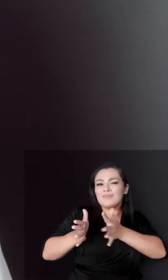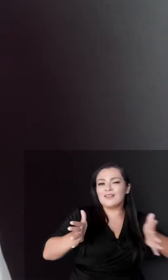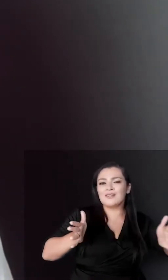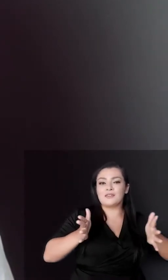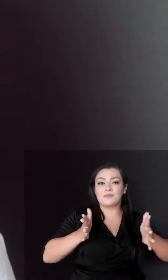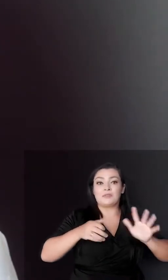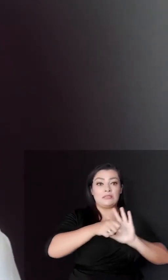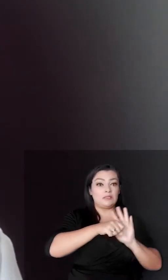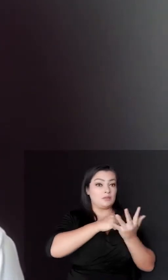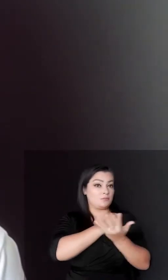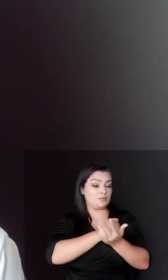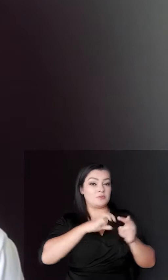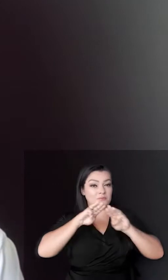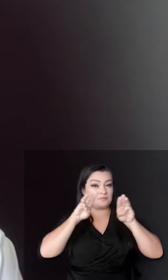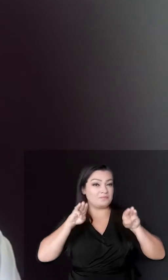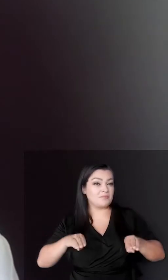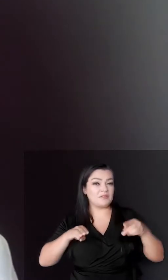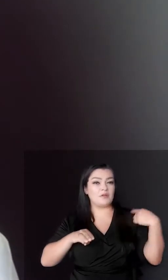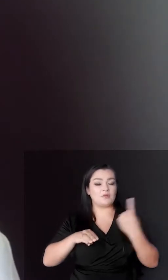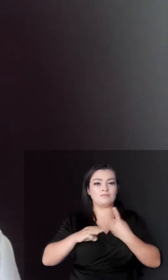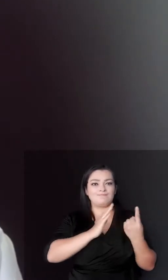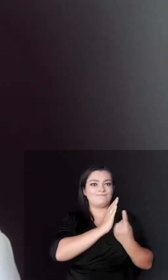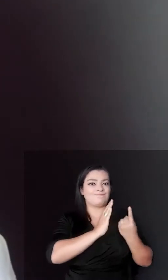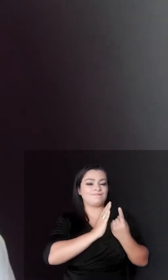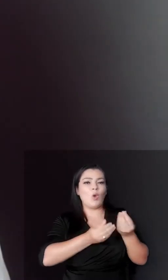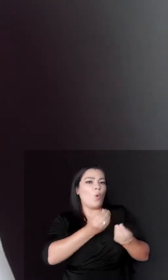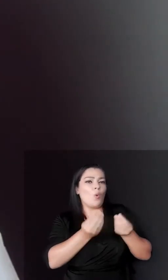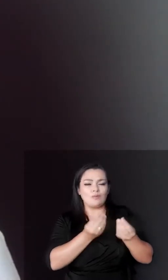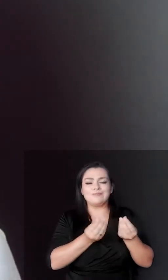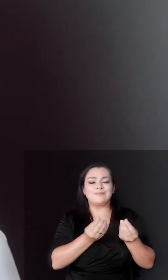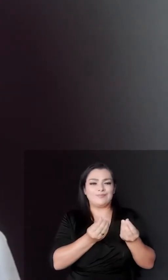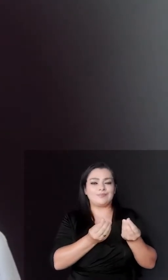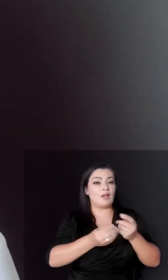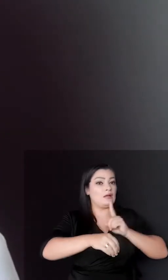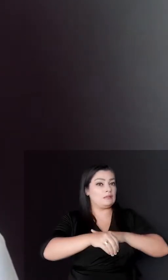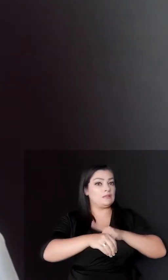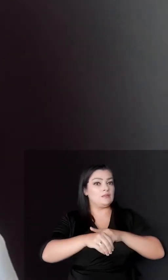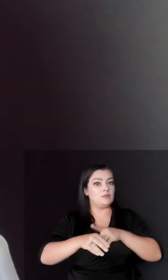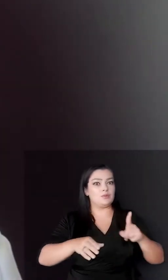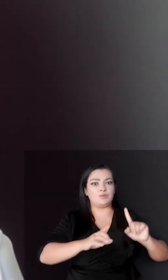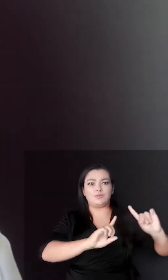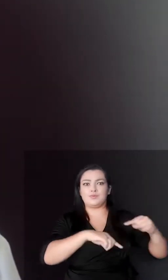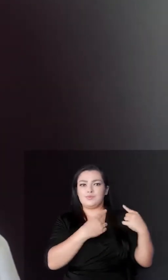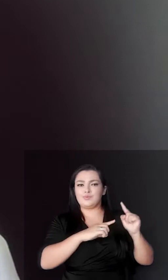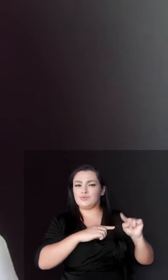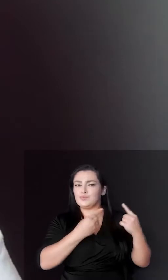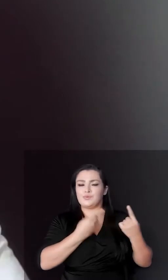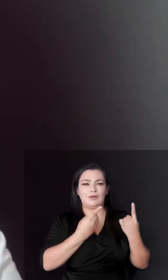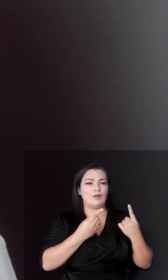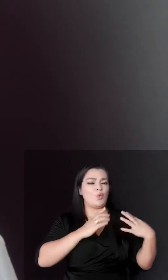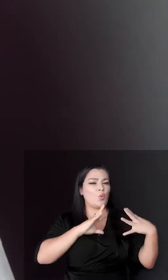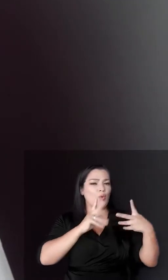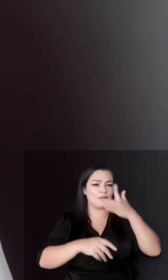de pandemia em que o museu ficou fechado e tivemos que fazer isolamento social. Foi um momento de muitos desafios